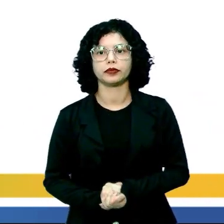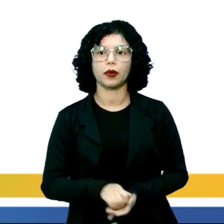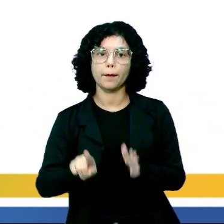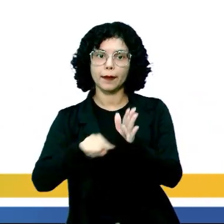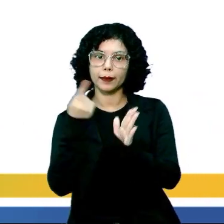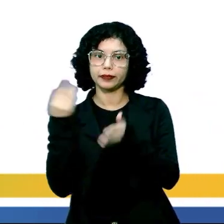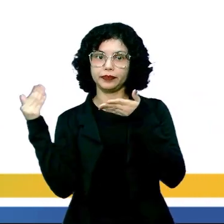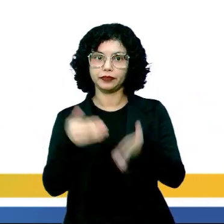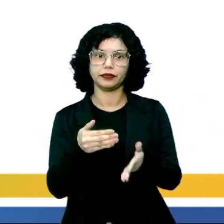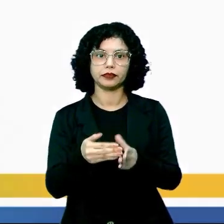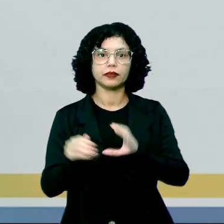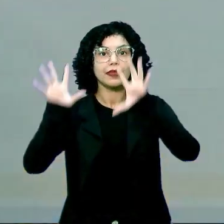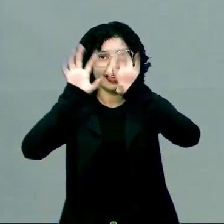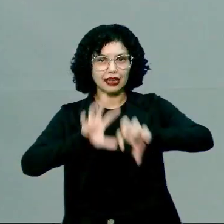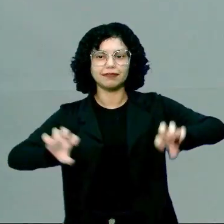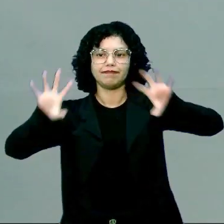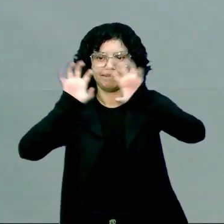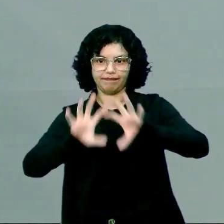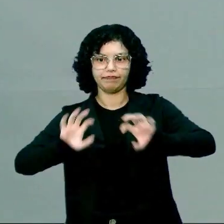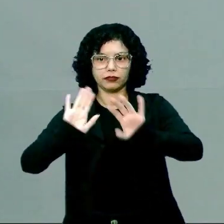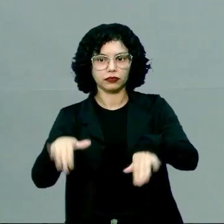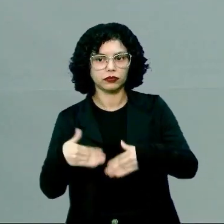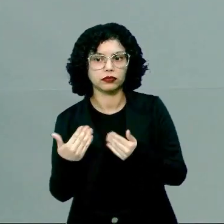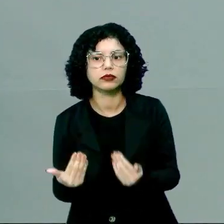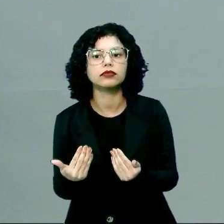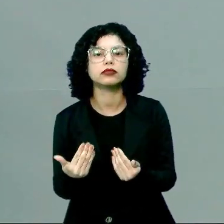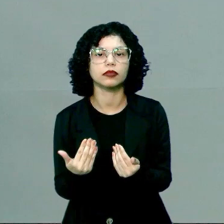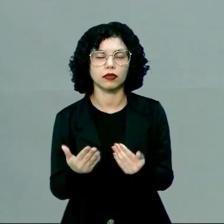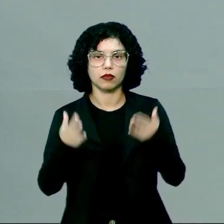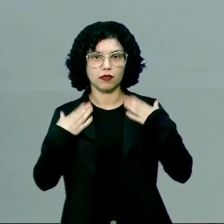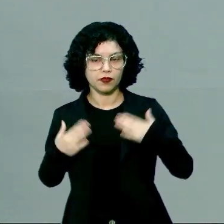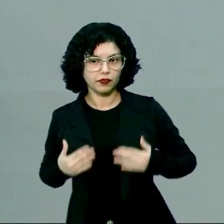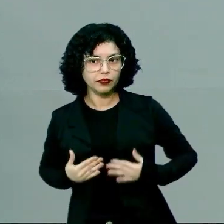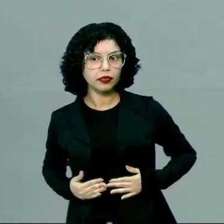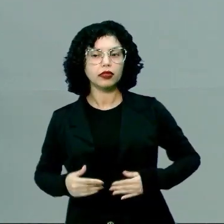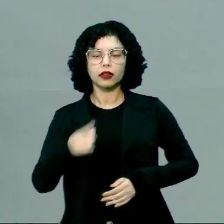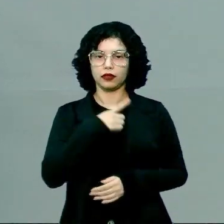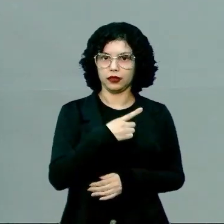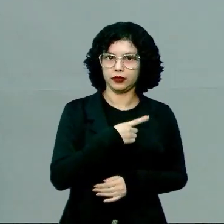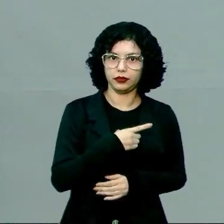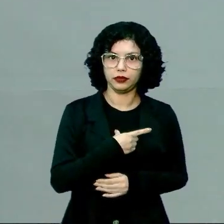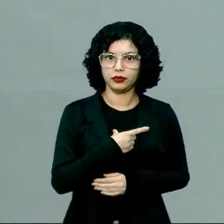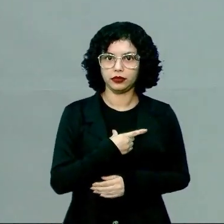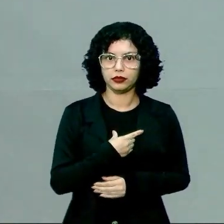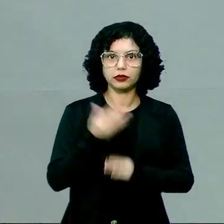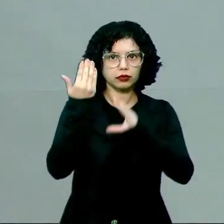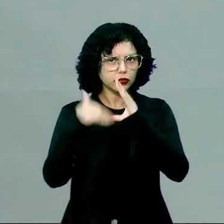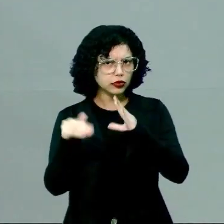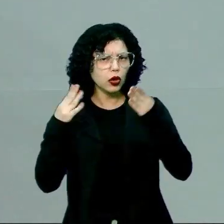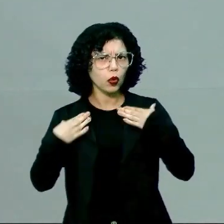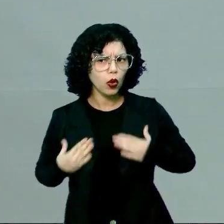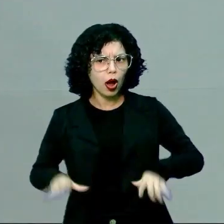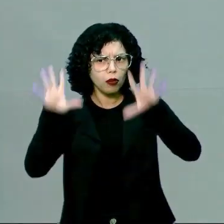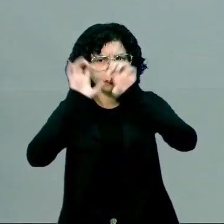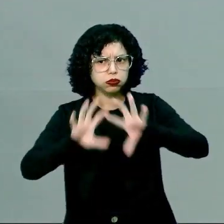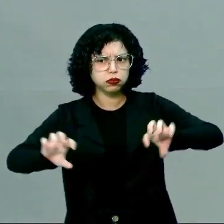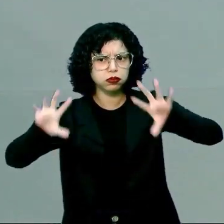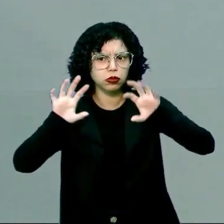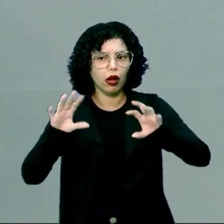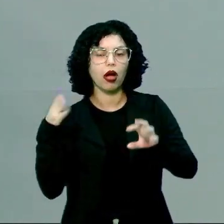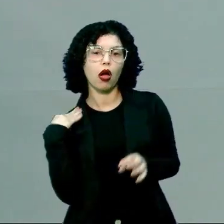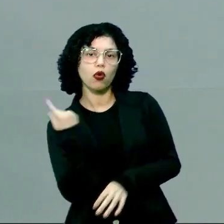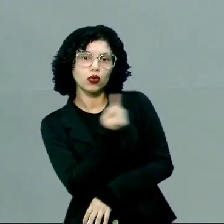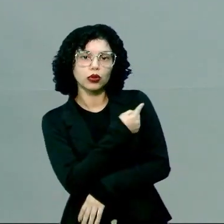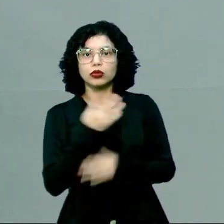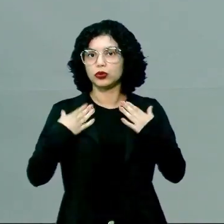deles, transporte de gases. Qual é a função que o corpo tem em relação ao transporte de gases? Pessoal, no nosso corpo temos